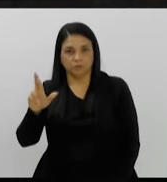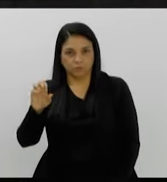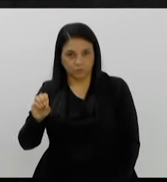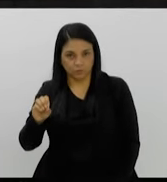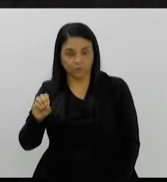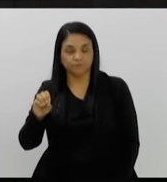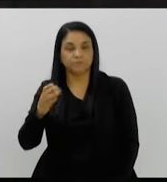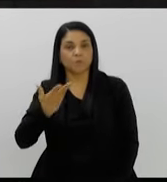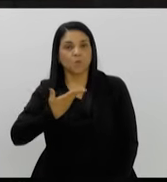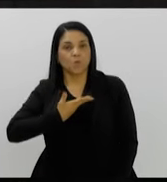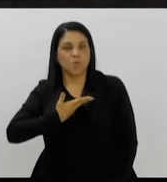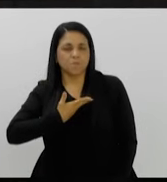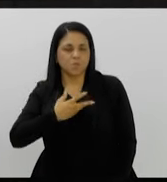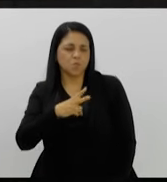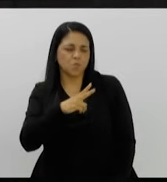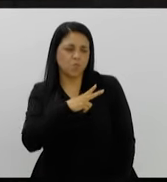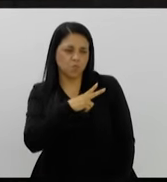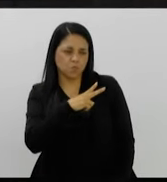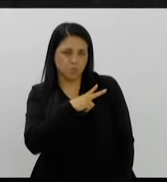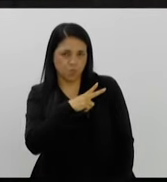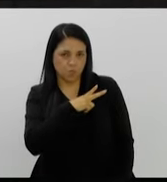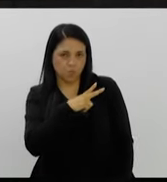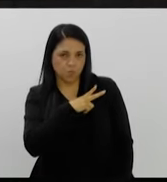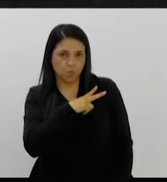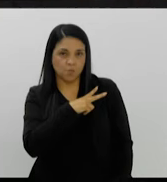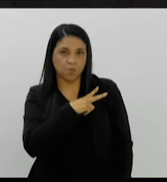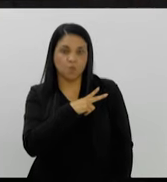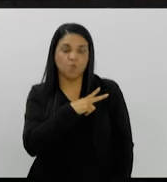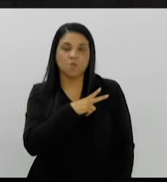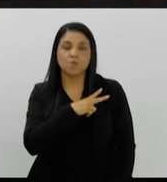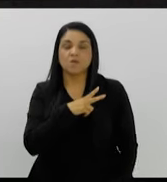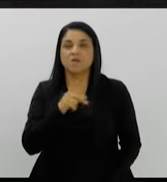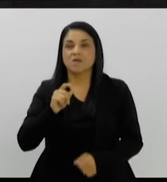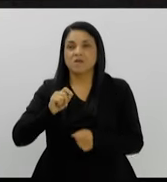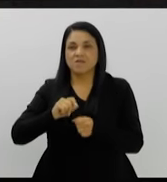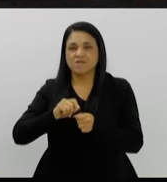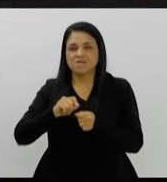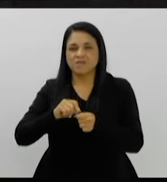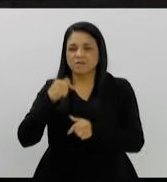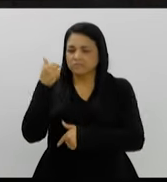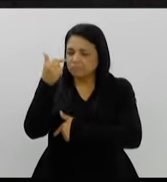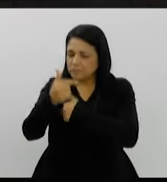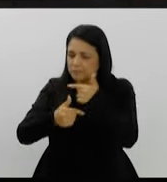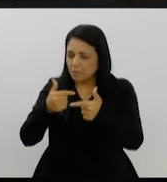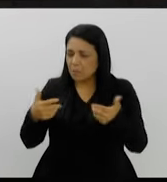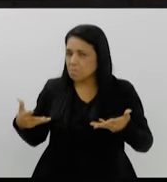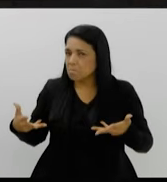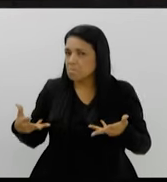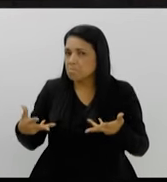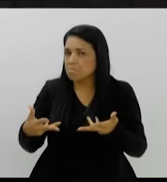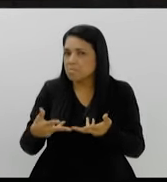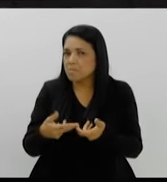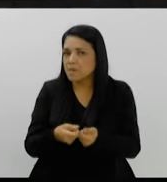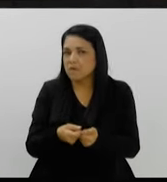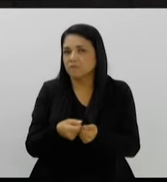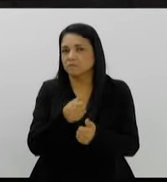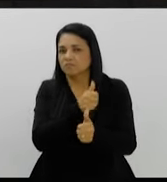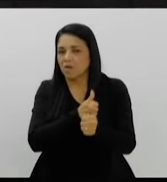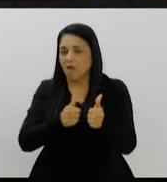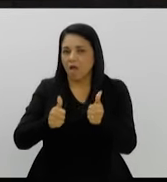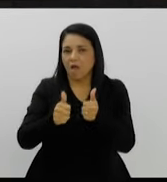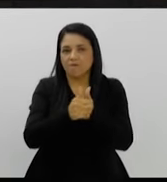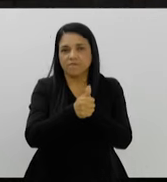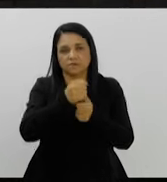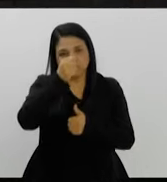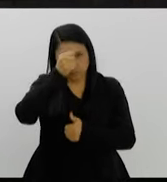meu amigo hoje pessoal que fez um belíssimo trabalho à frente